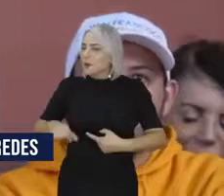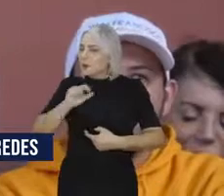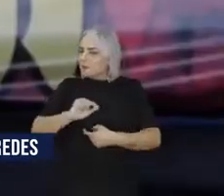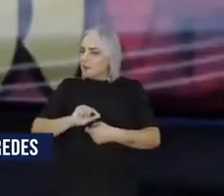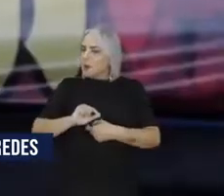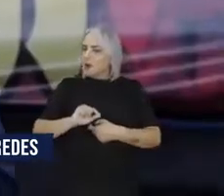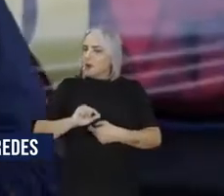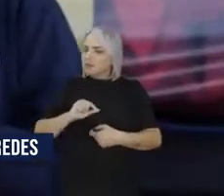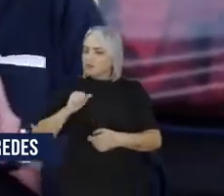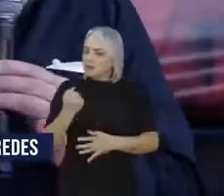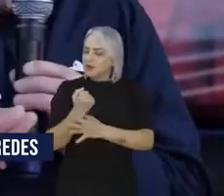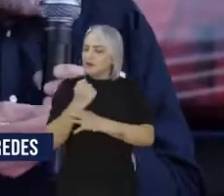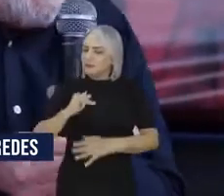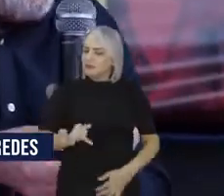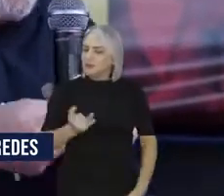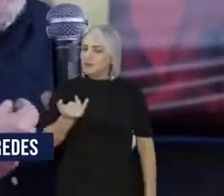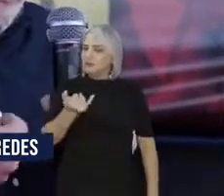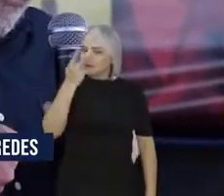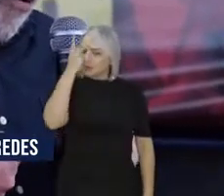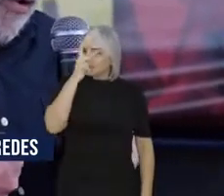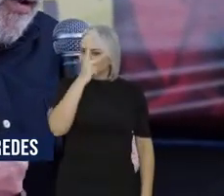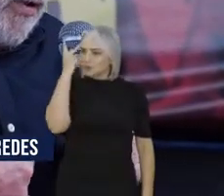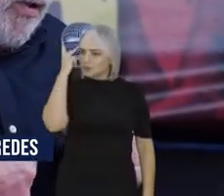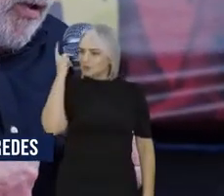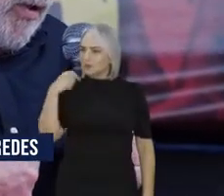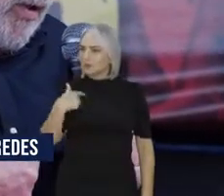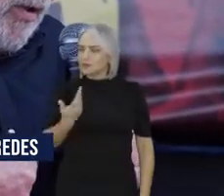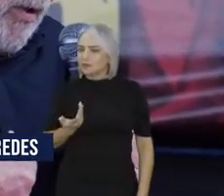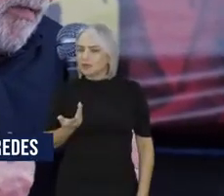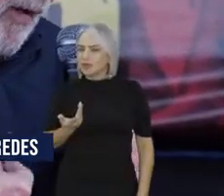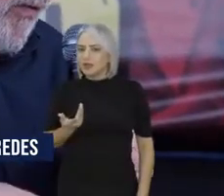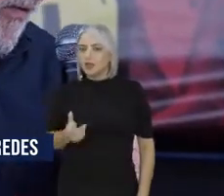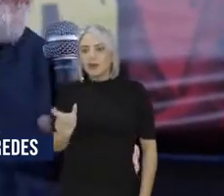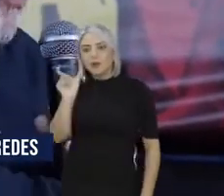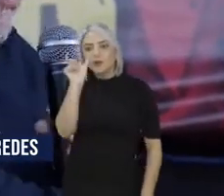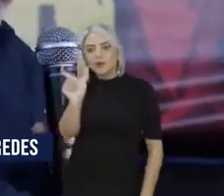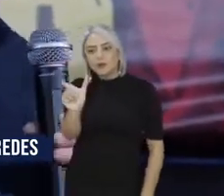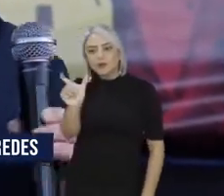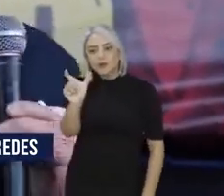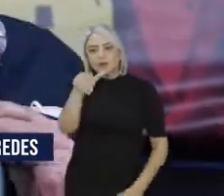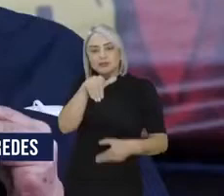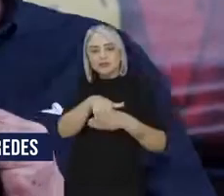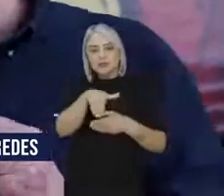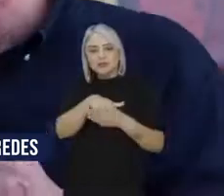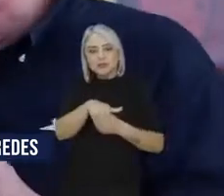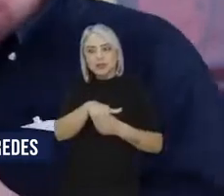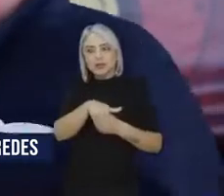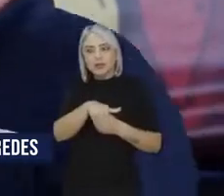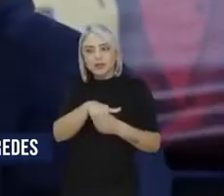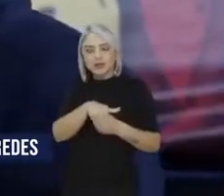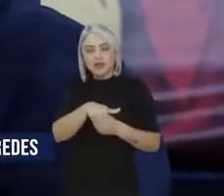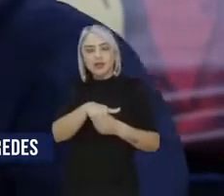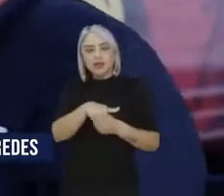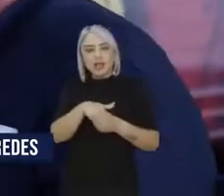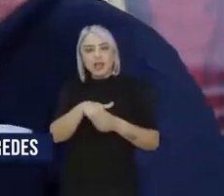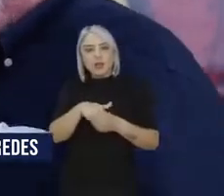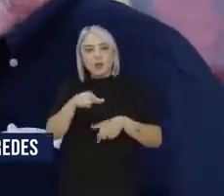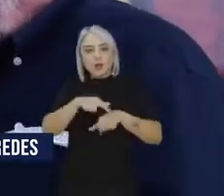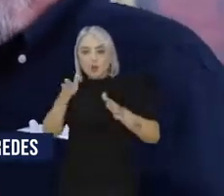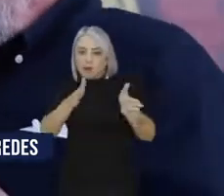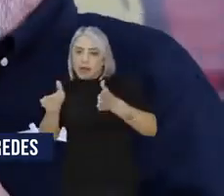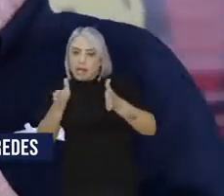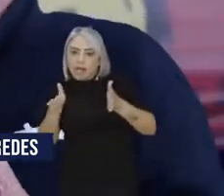pessoas. Então, tirar o título de eleitor, sabe, vence dia 4, então nós temos que fazer as coisas até o dia